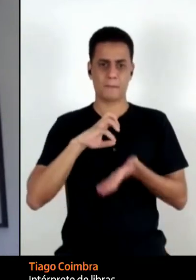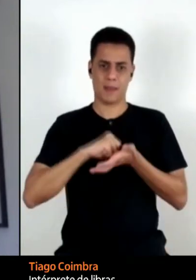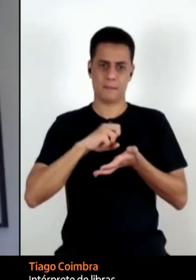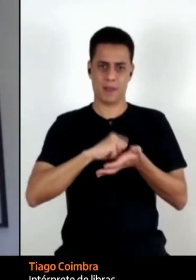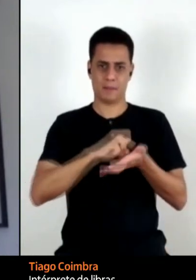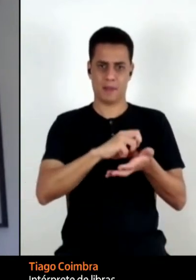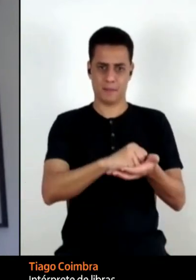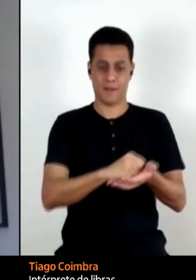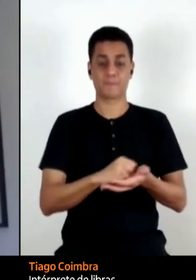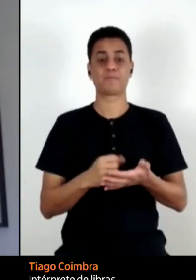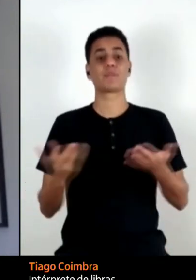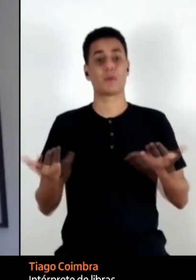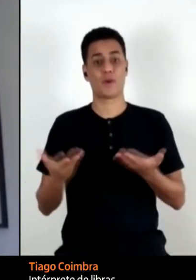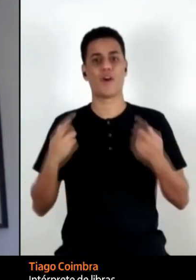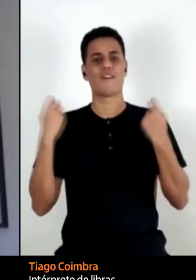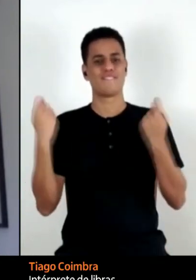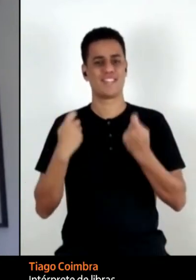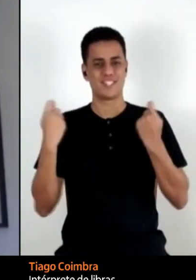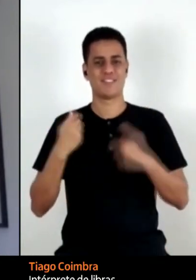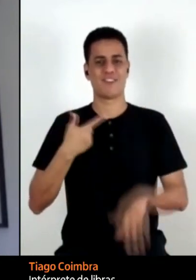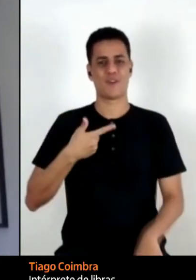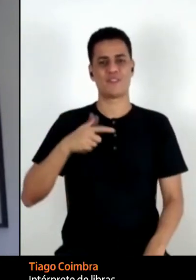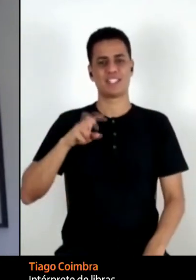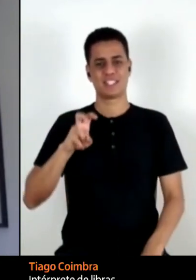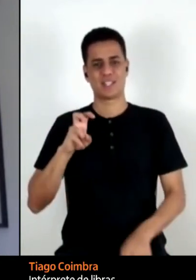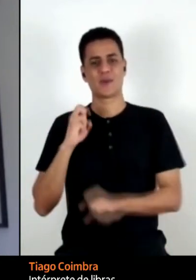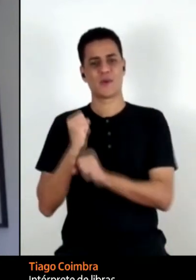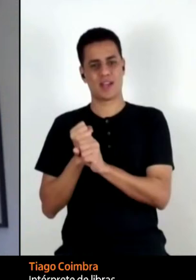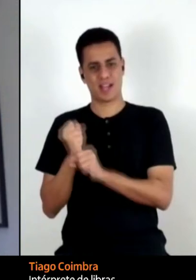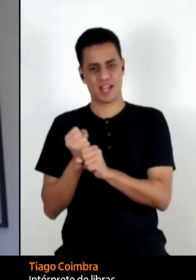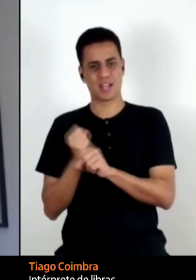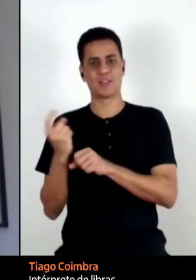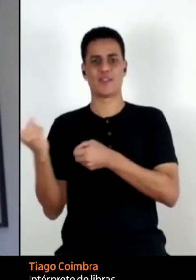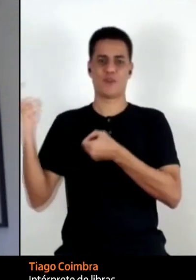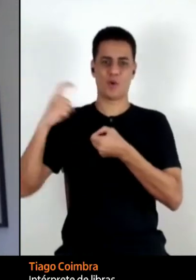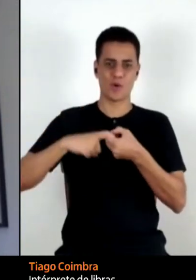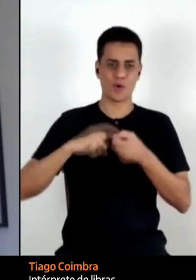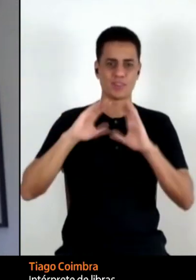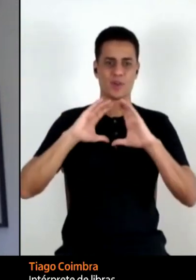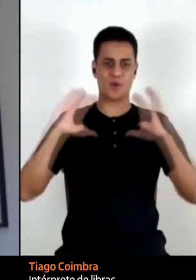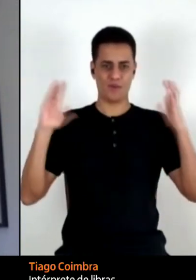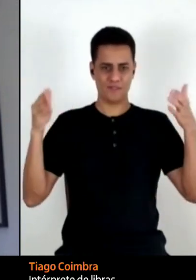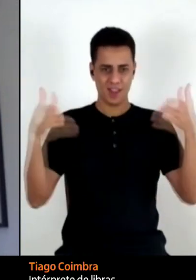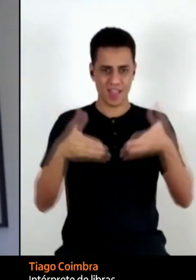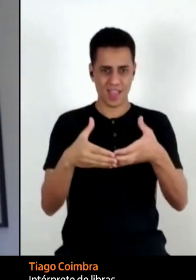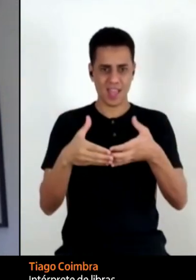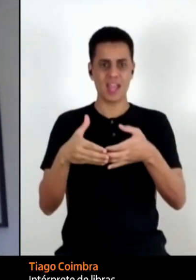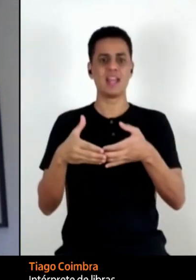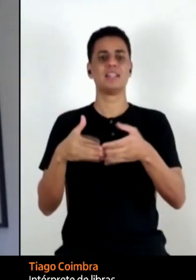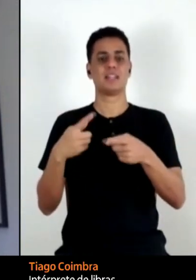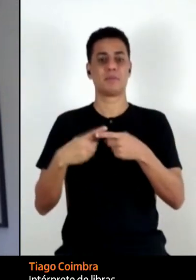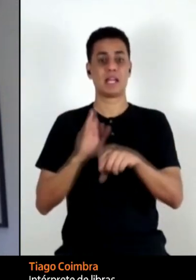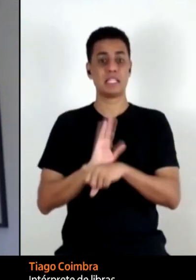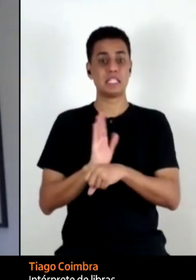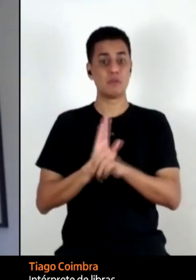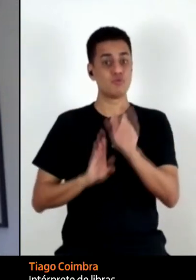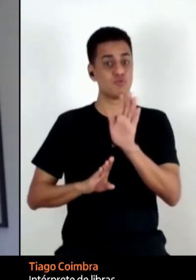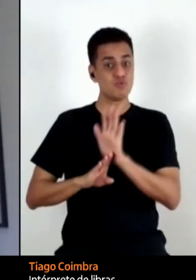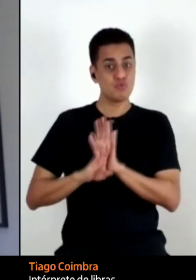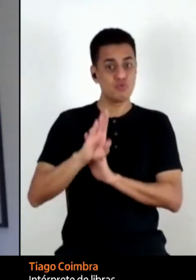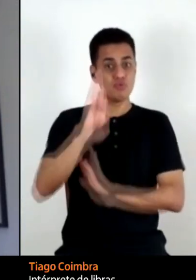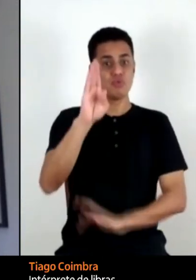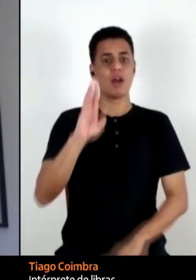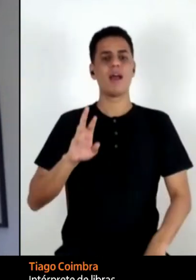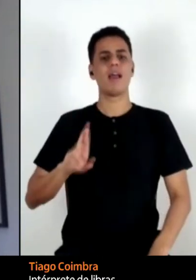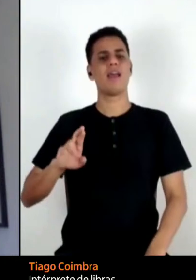festival e a retomada da conferência, nos pareceu que era mais do que chegada a hora do Carlos Adriano